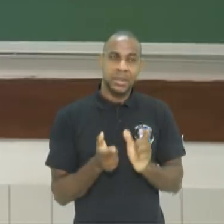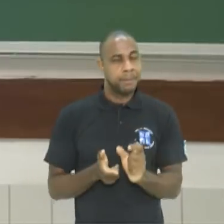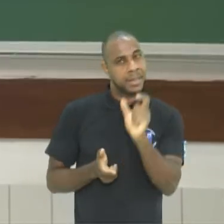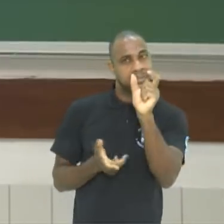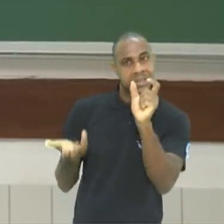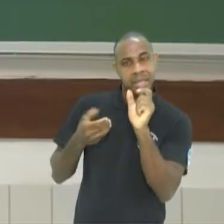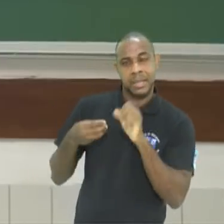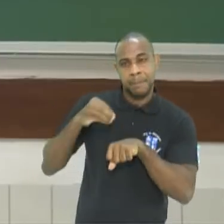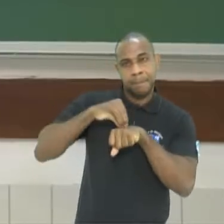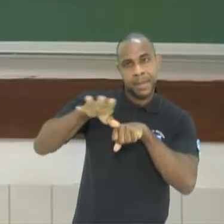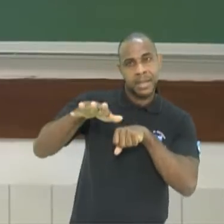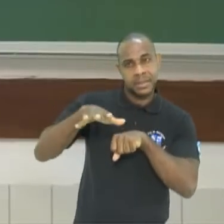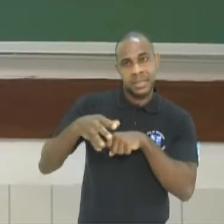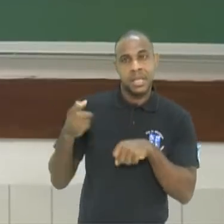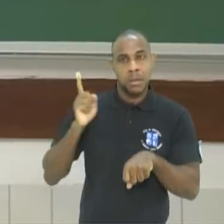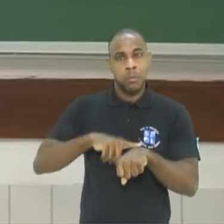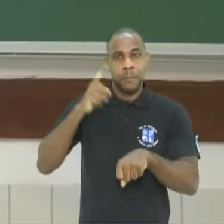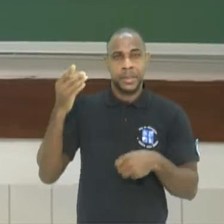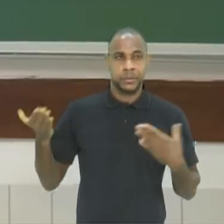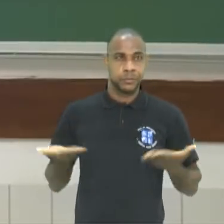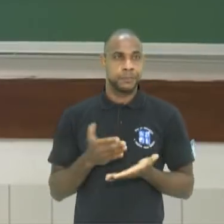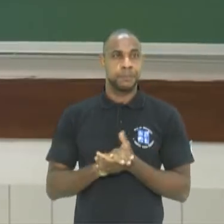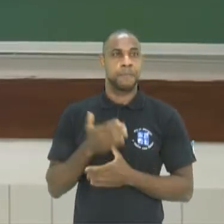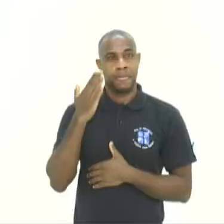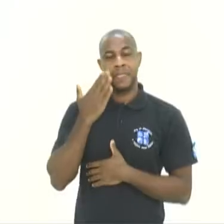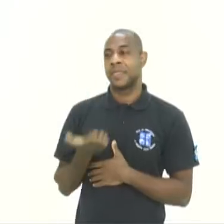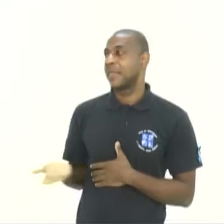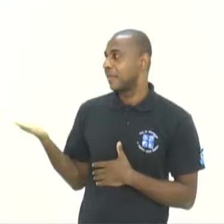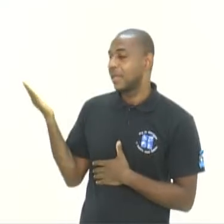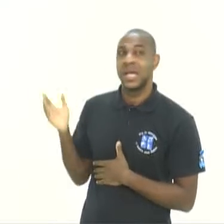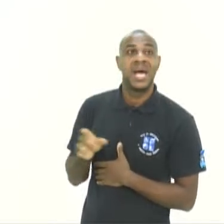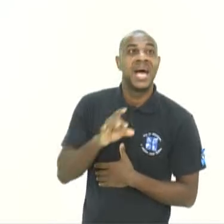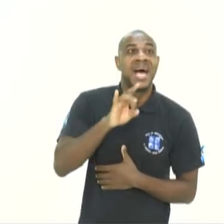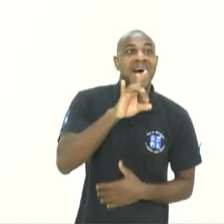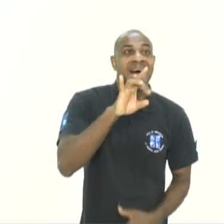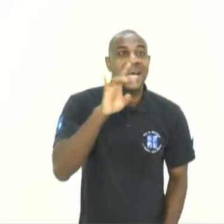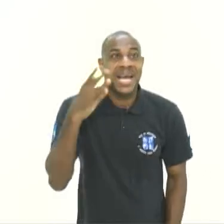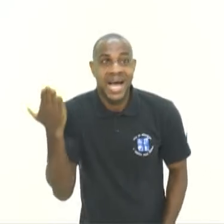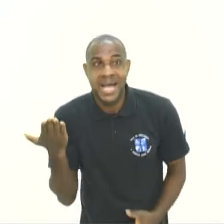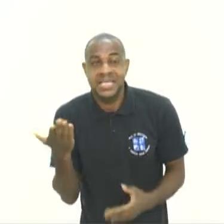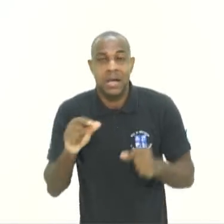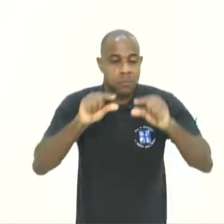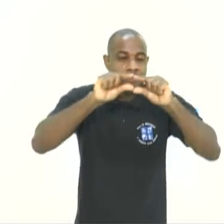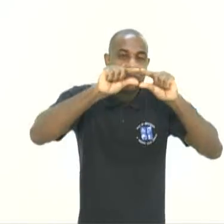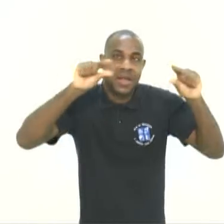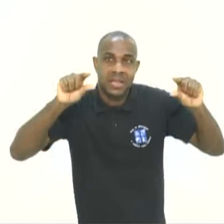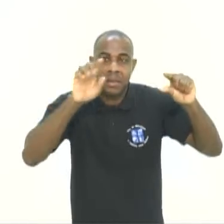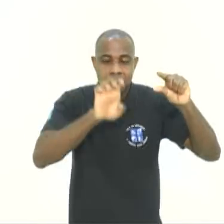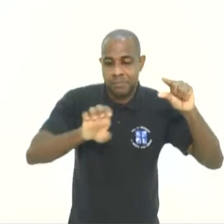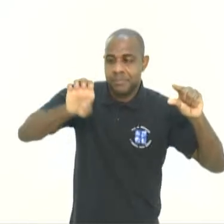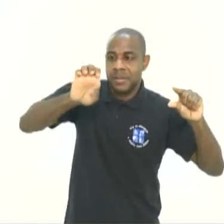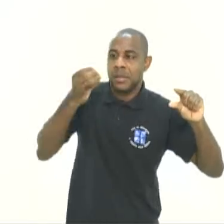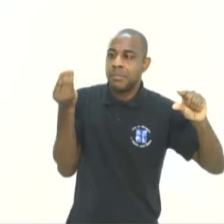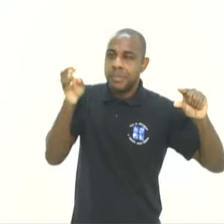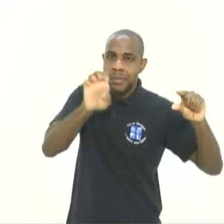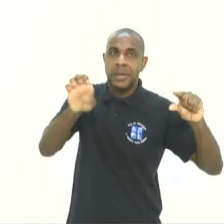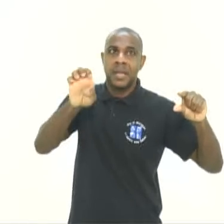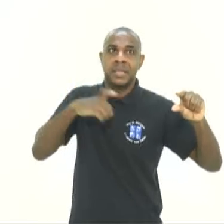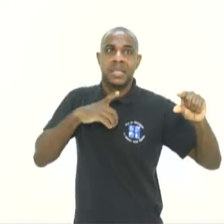querendo passar naquele momento. Porque, ó, cada oração introduzida pela conjunção e está em relação